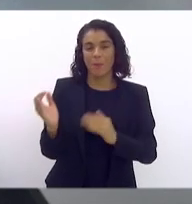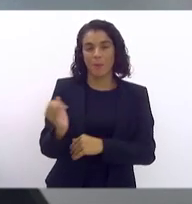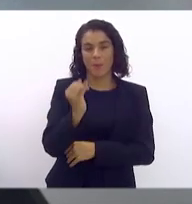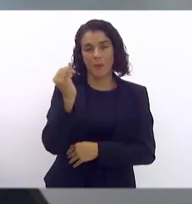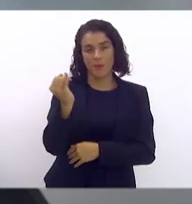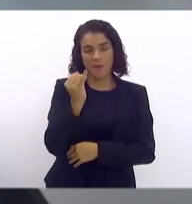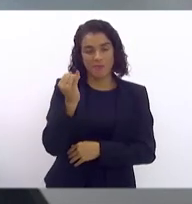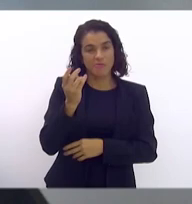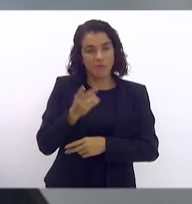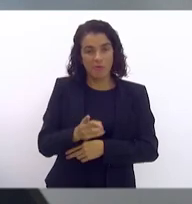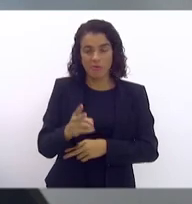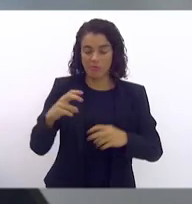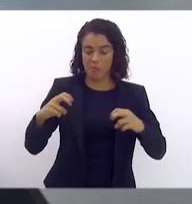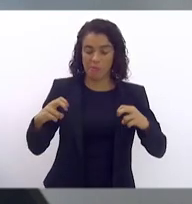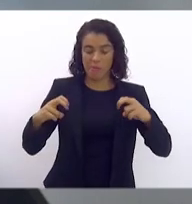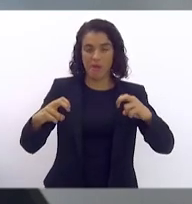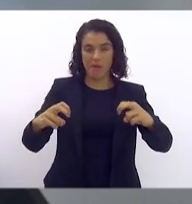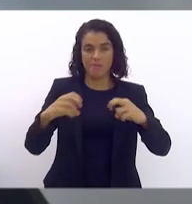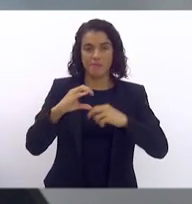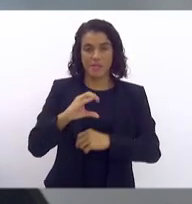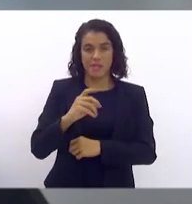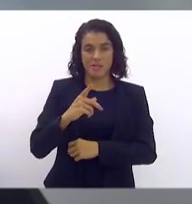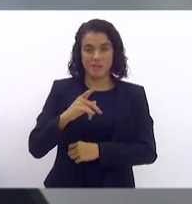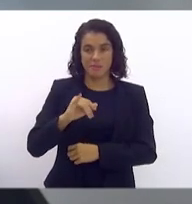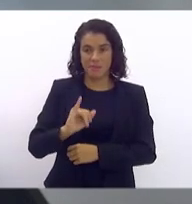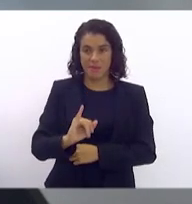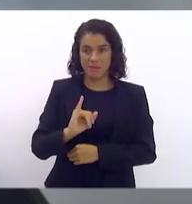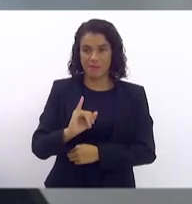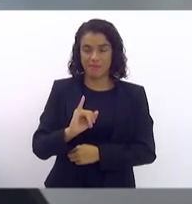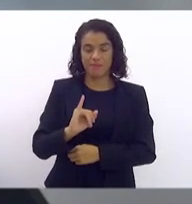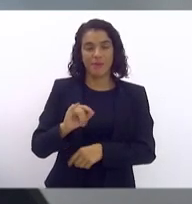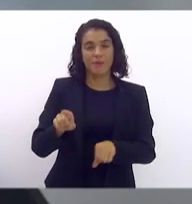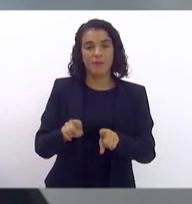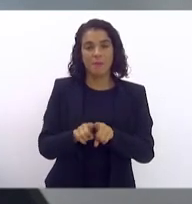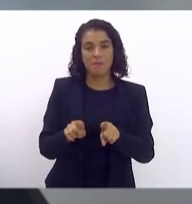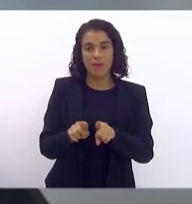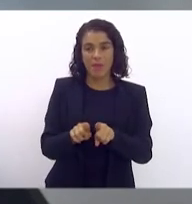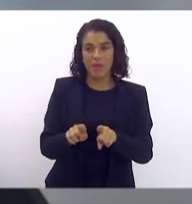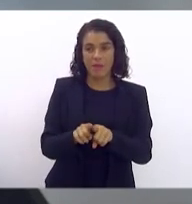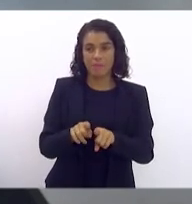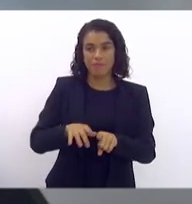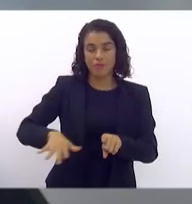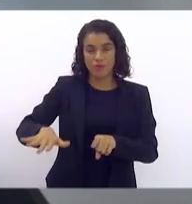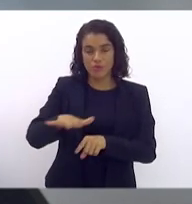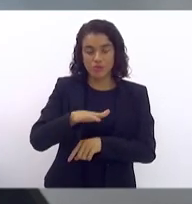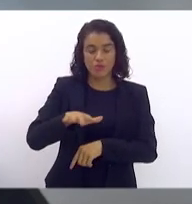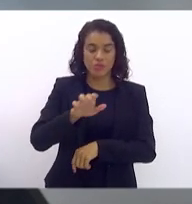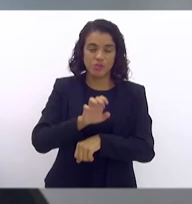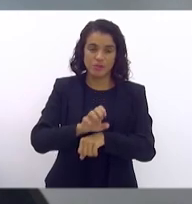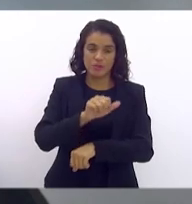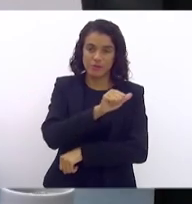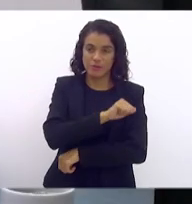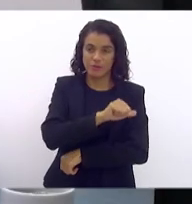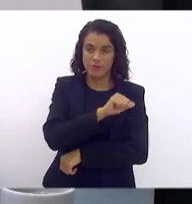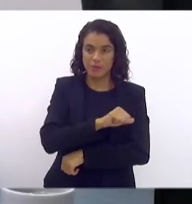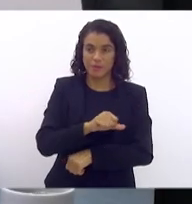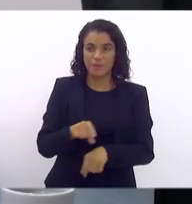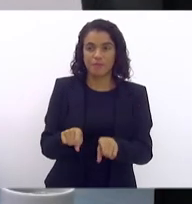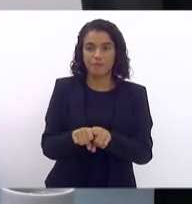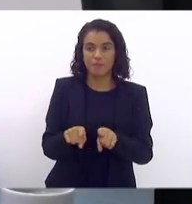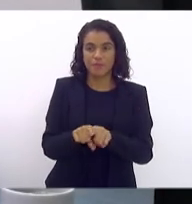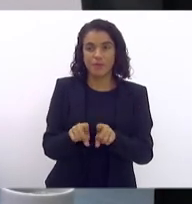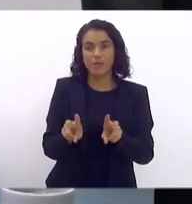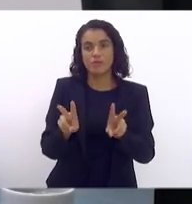as tivas desta CPI que é fundamental hoje no âmbito do Estado do Rio de Janeiro mas que diz